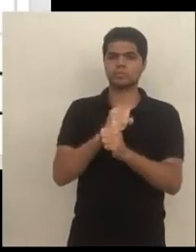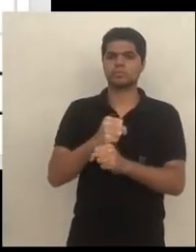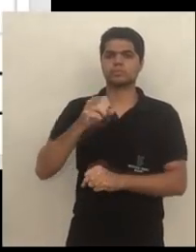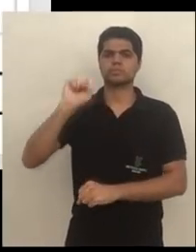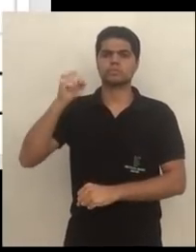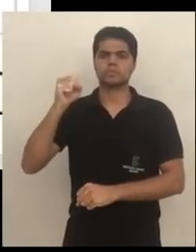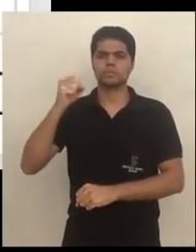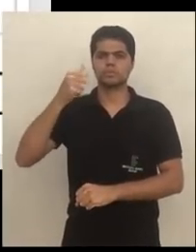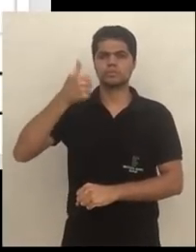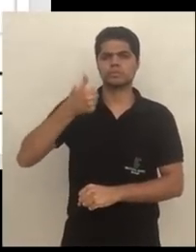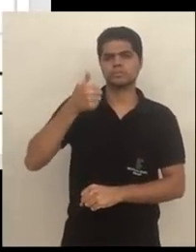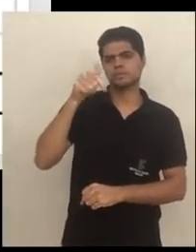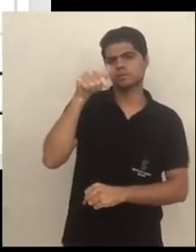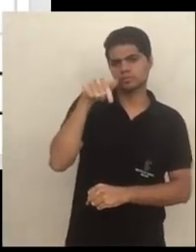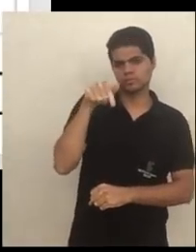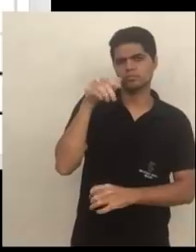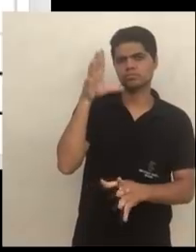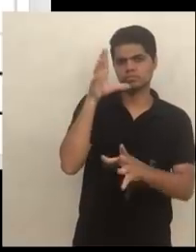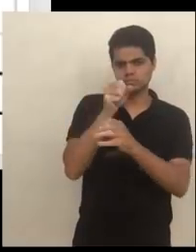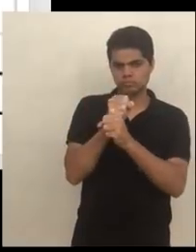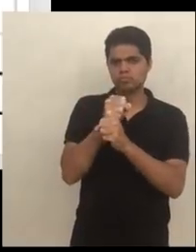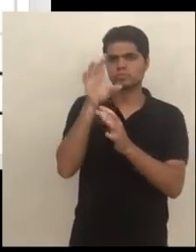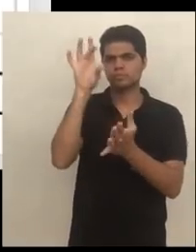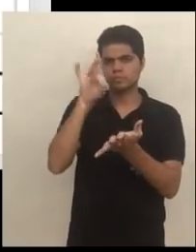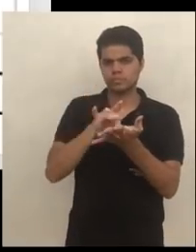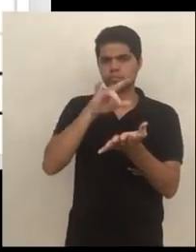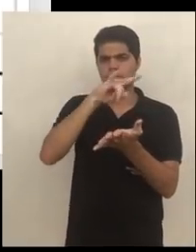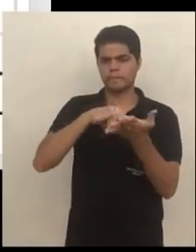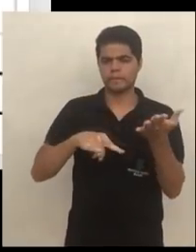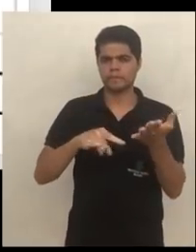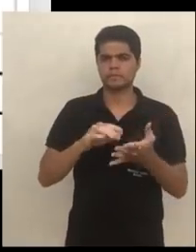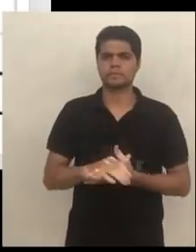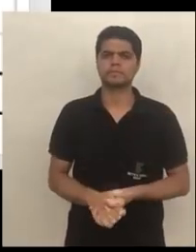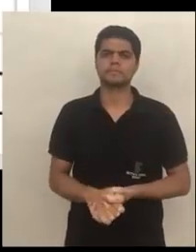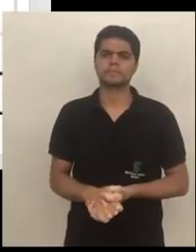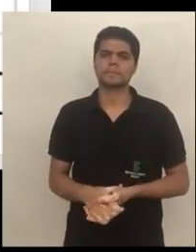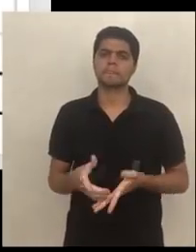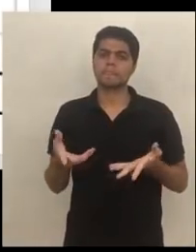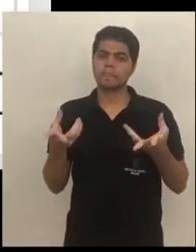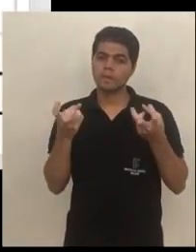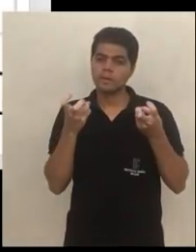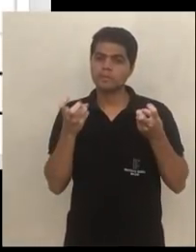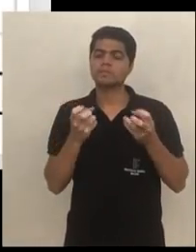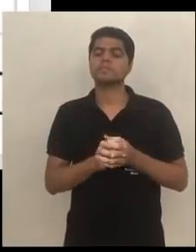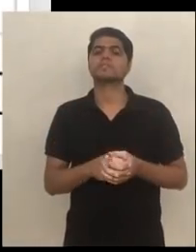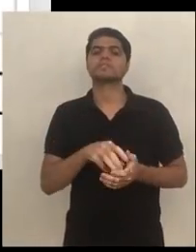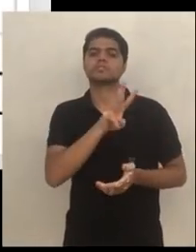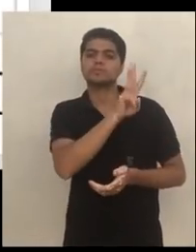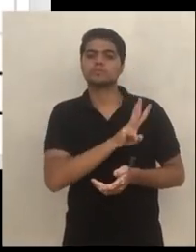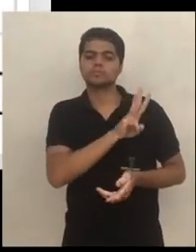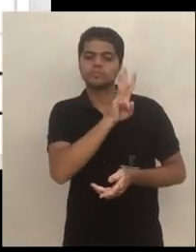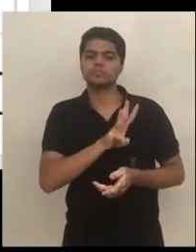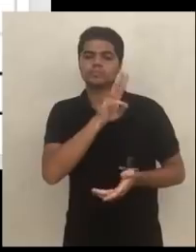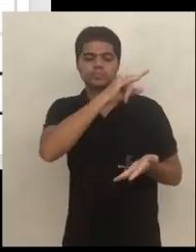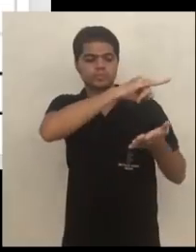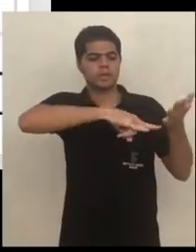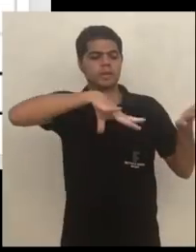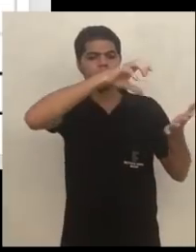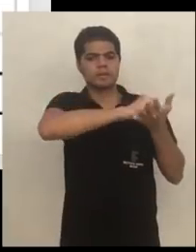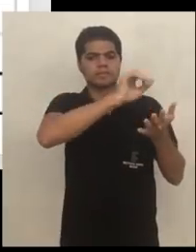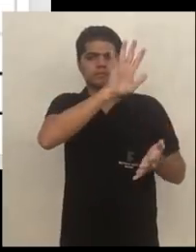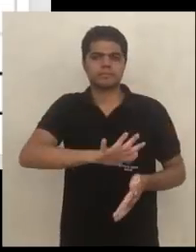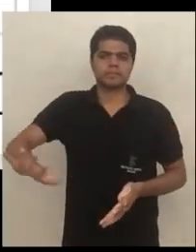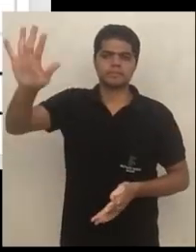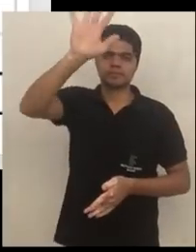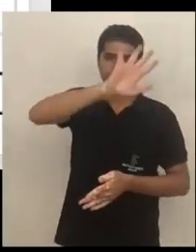817 agricultores orgânicos certificados. Isso, pessoal, a gente tirou esse dado do Cadastro Nacional de Produtores Orgânicos, com